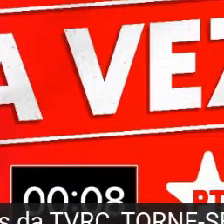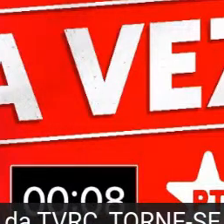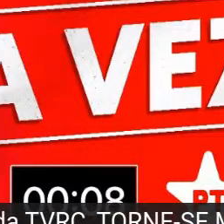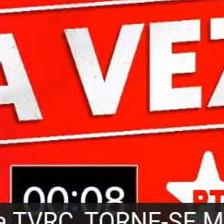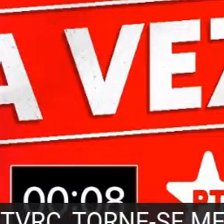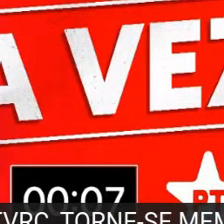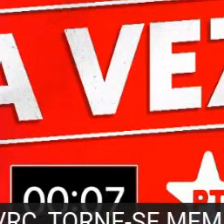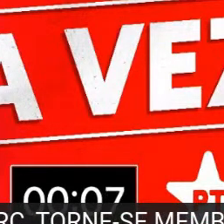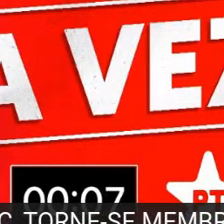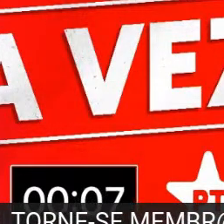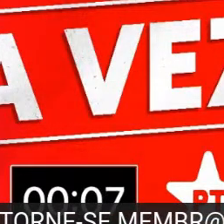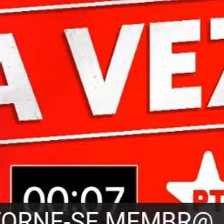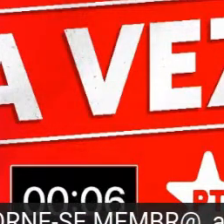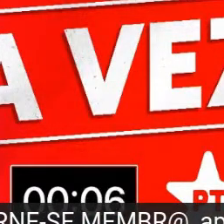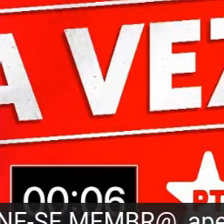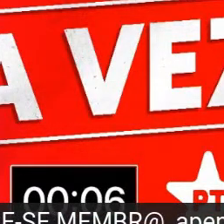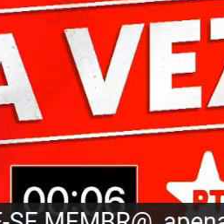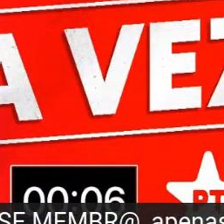ovo.